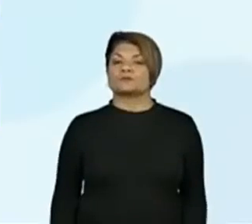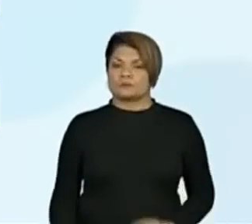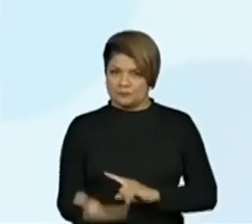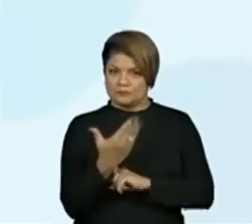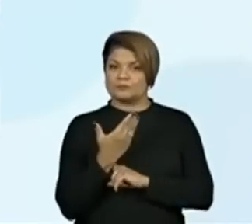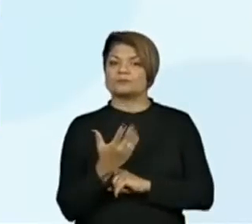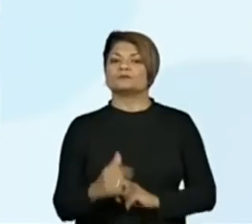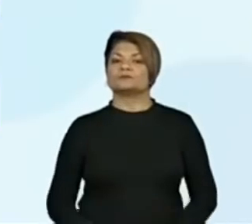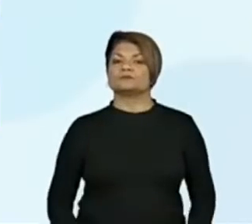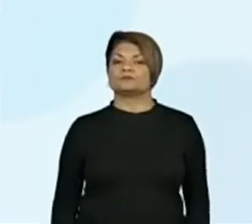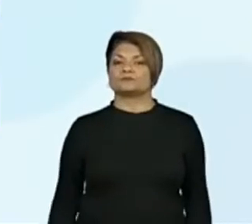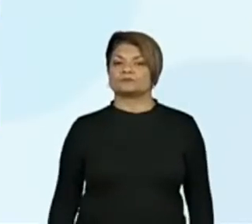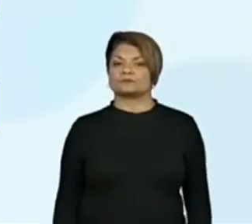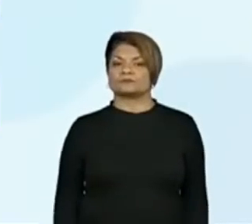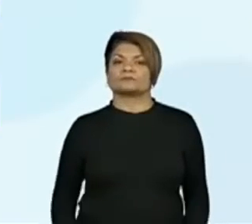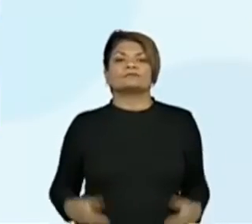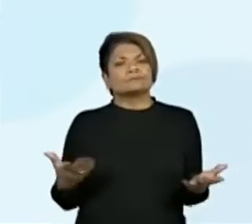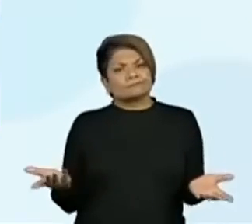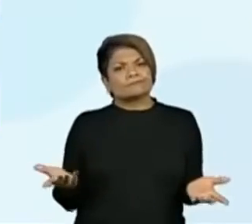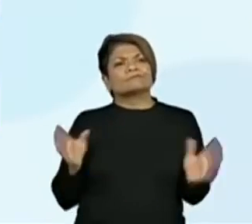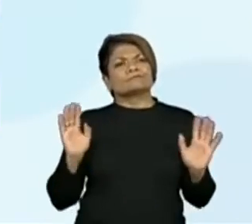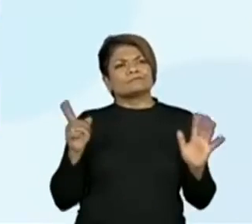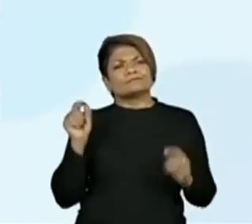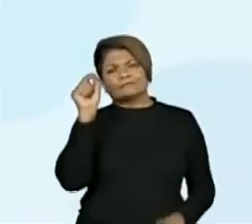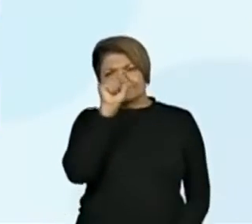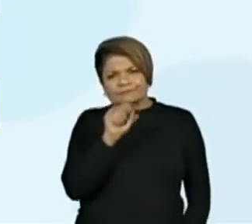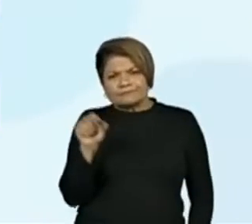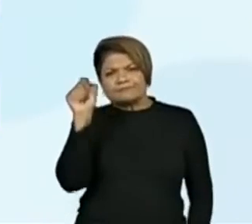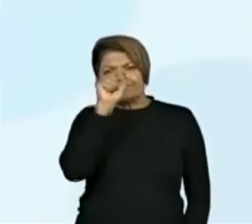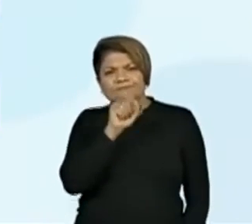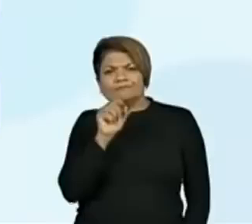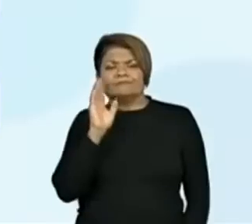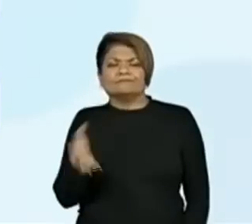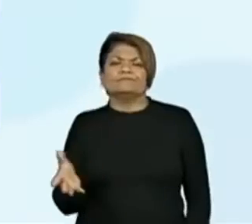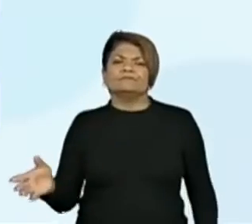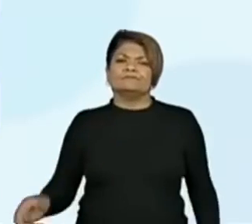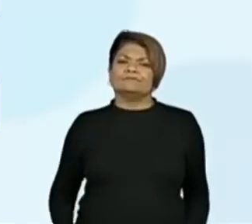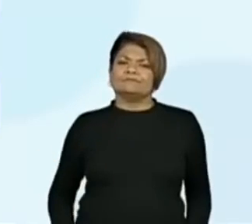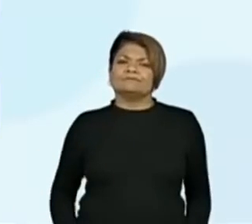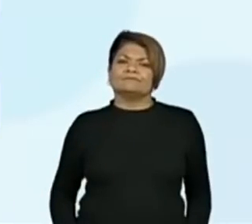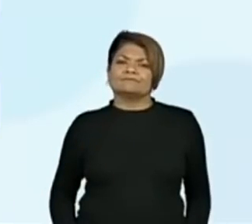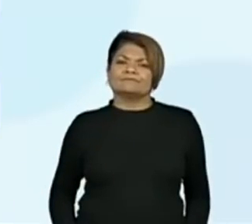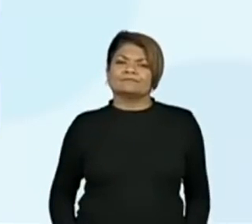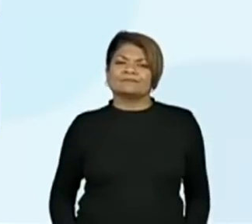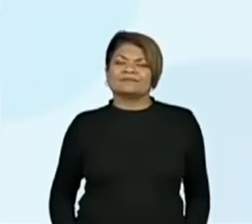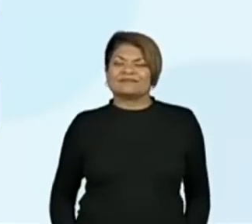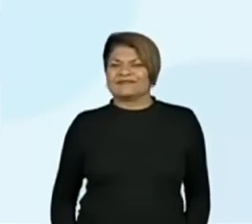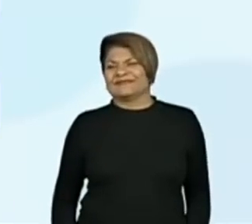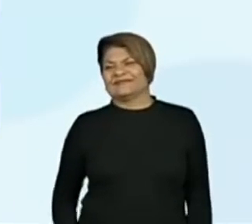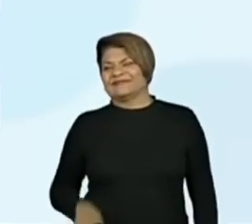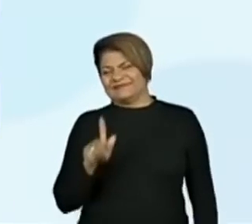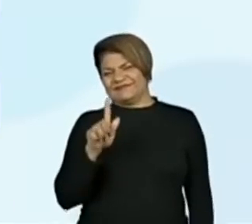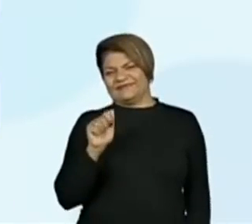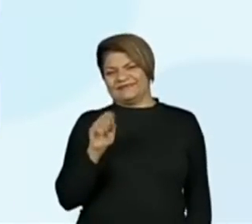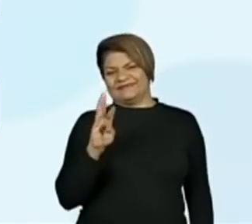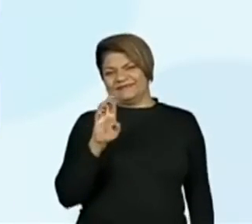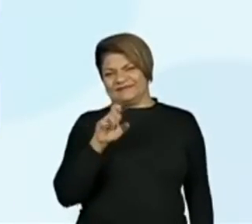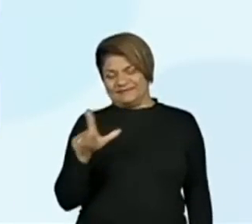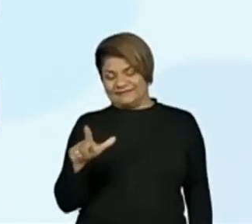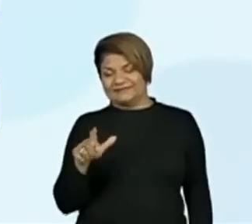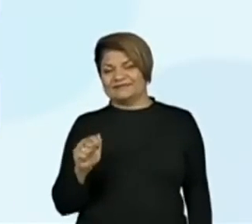aí. Ah, Pro, você já até deixou marcadinho diferente lá, foi de propósito, Pro? A Gabriela da Escola Mário Teixeira colocou